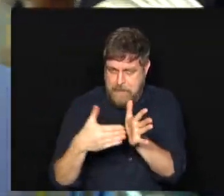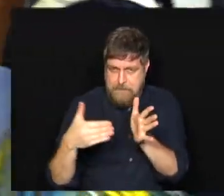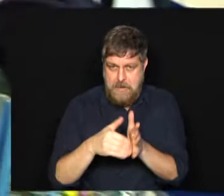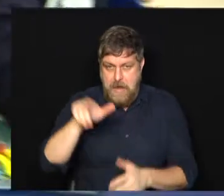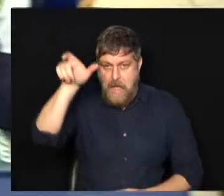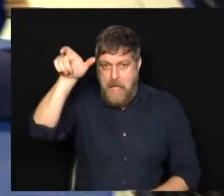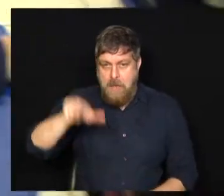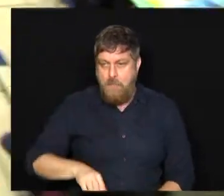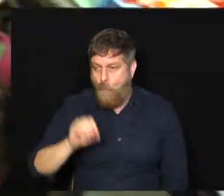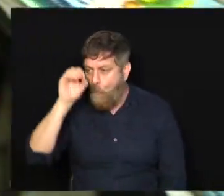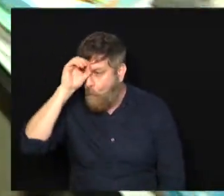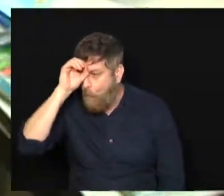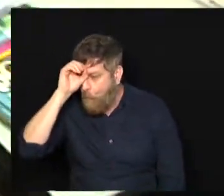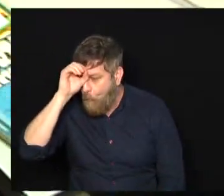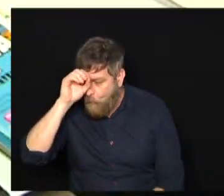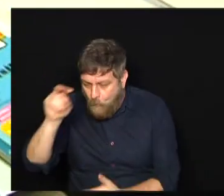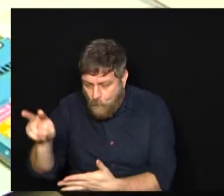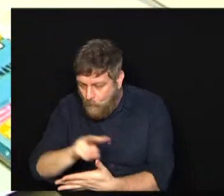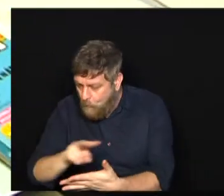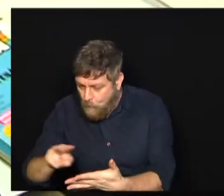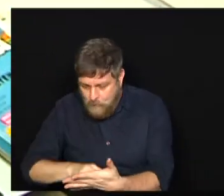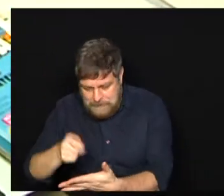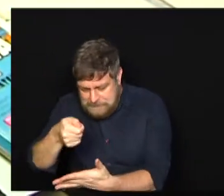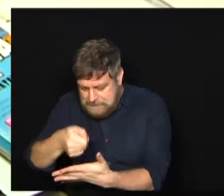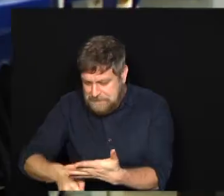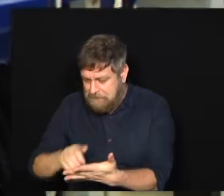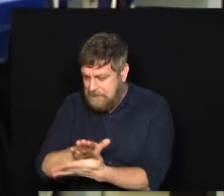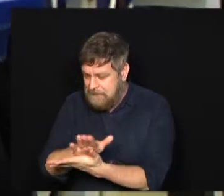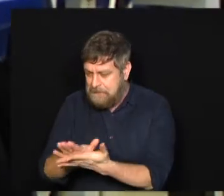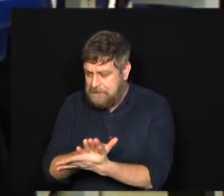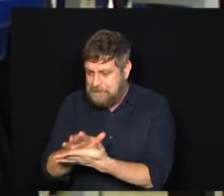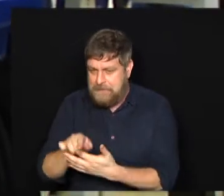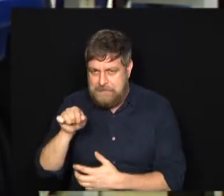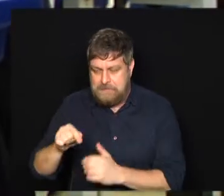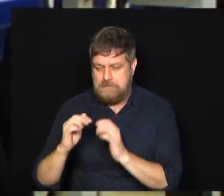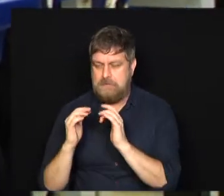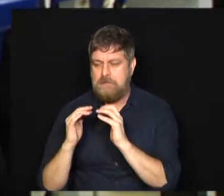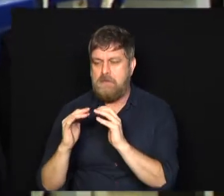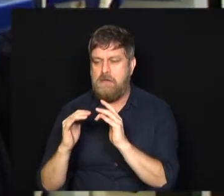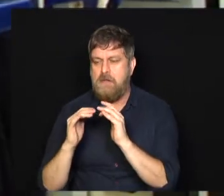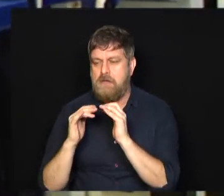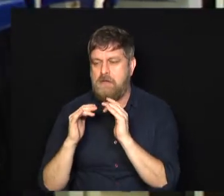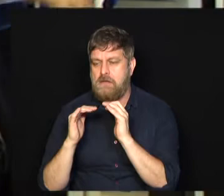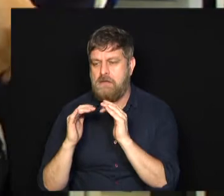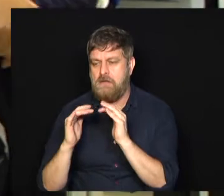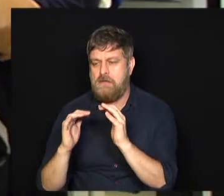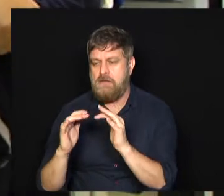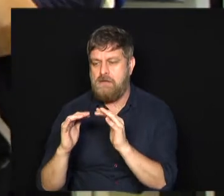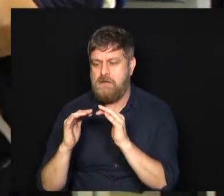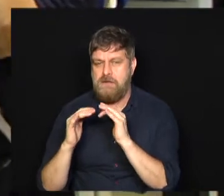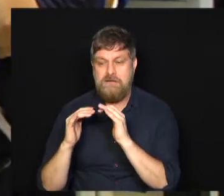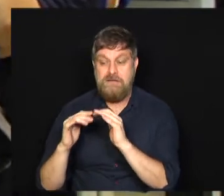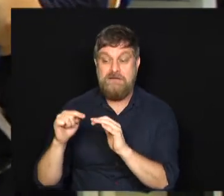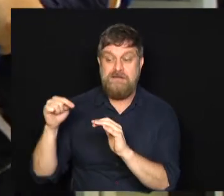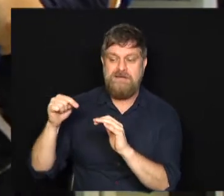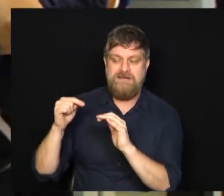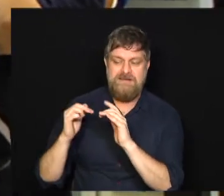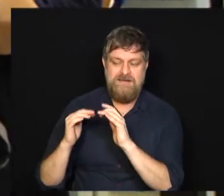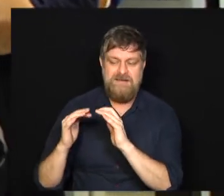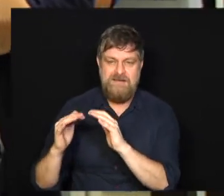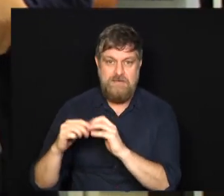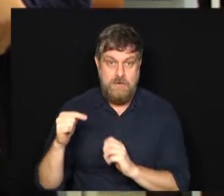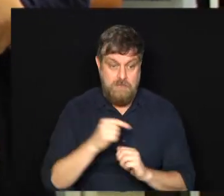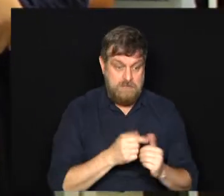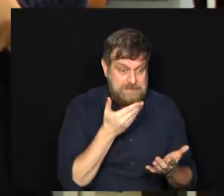a pessoa analfabeta, com baixa escolaridade... É mais carente também, né? Exatamente, porque quando você estuda